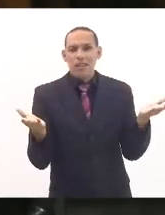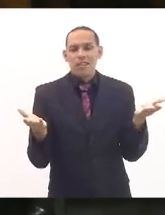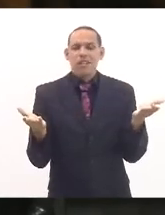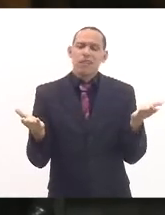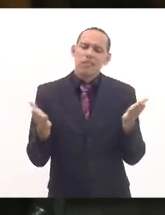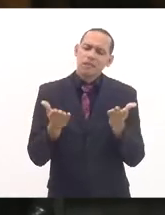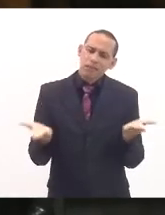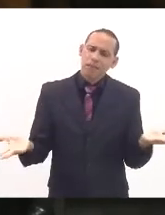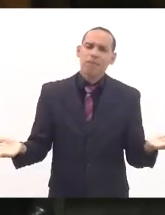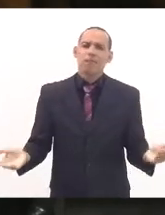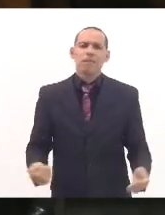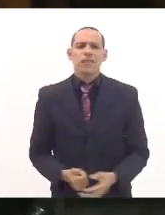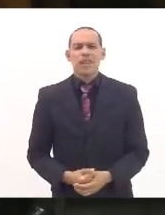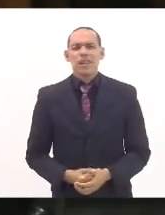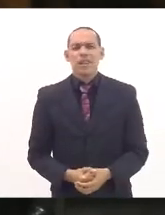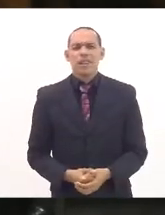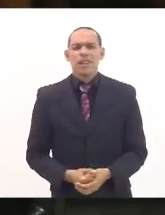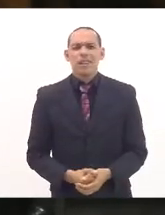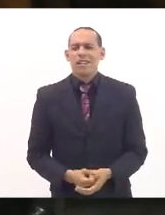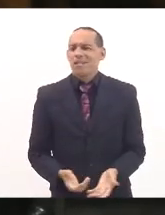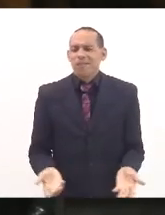gente,